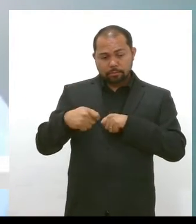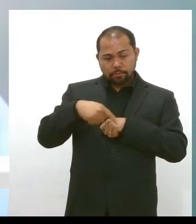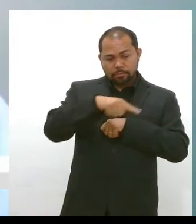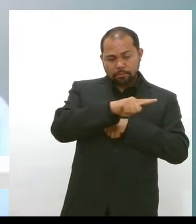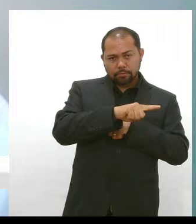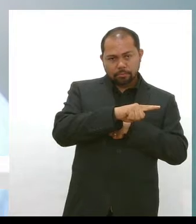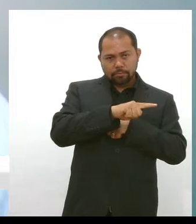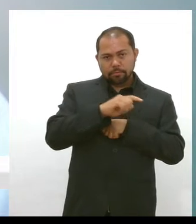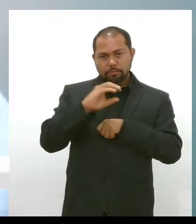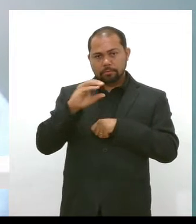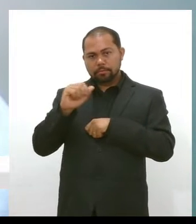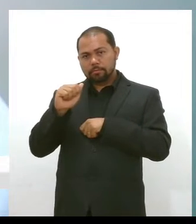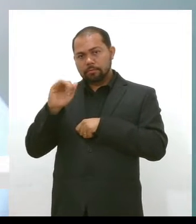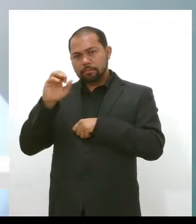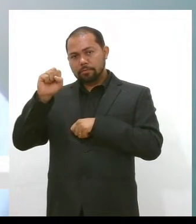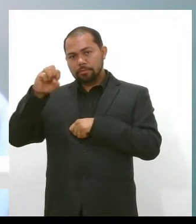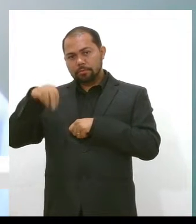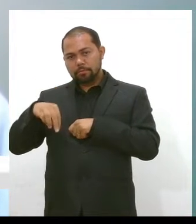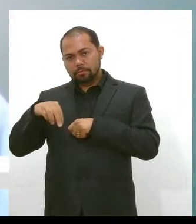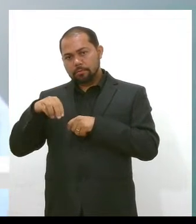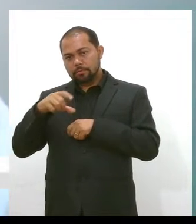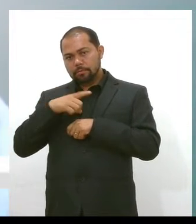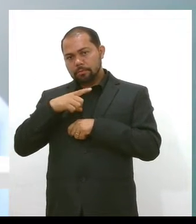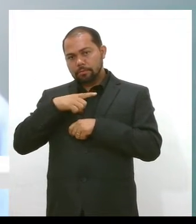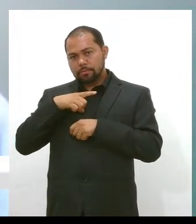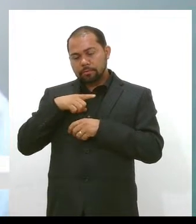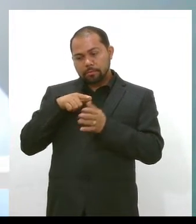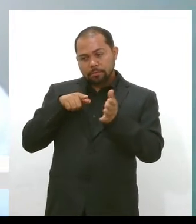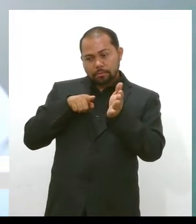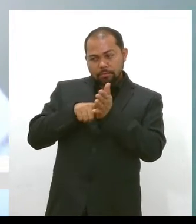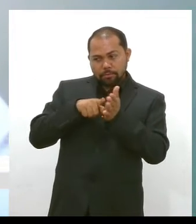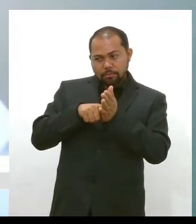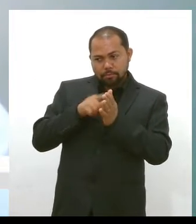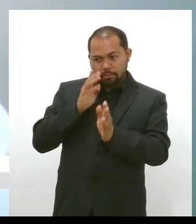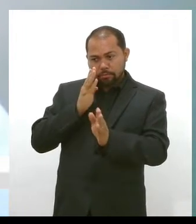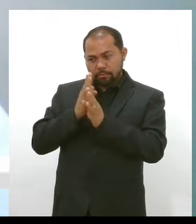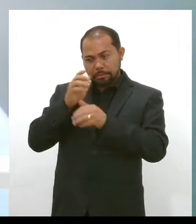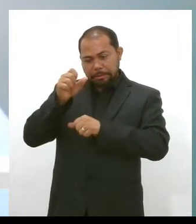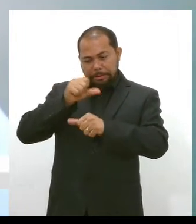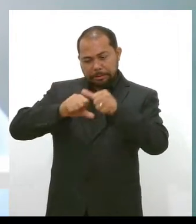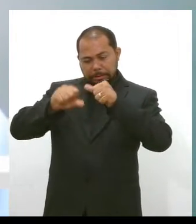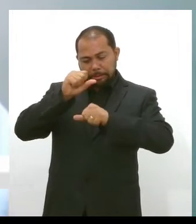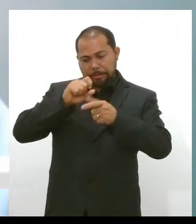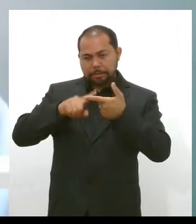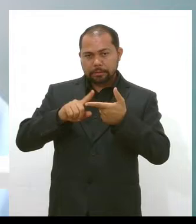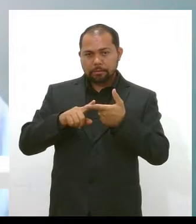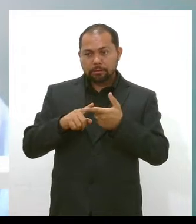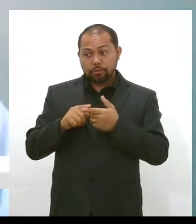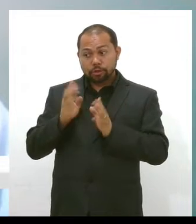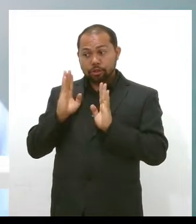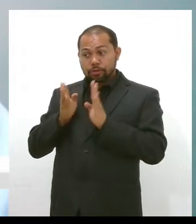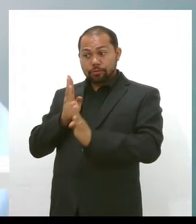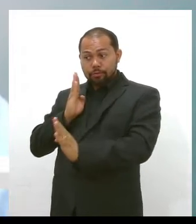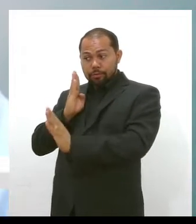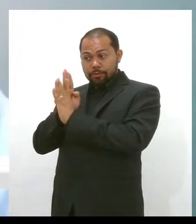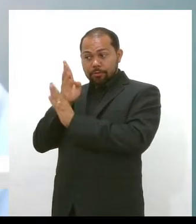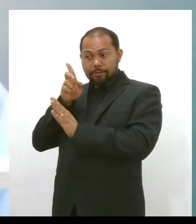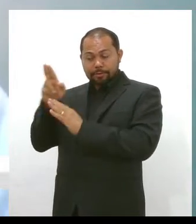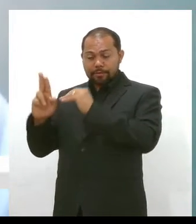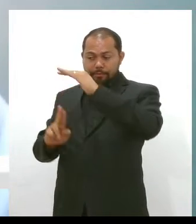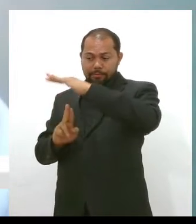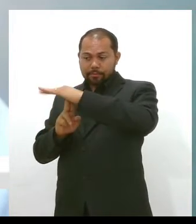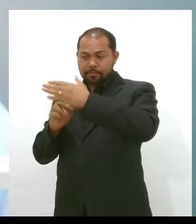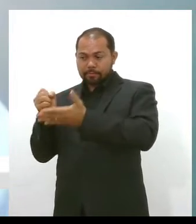que têm diagnósticos alterados, que foram identificadas nas unidades básicas de saúde e que precisam